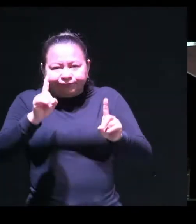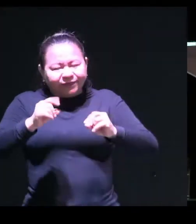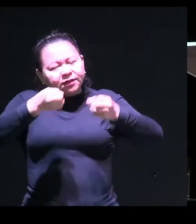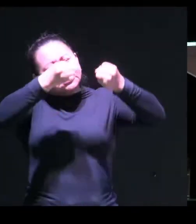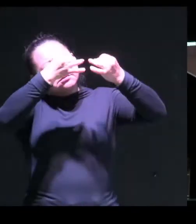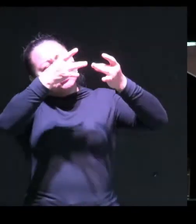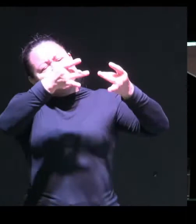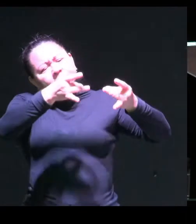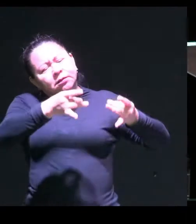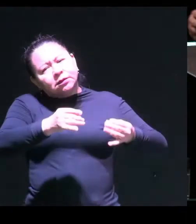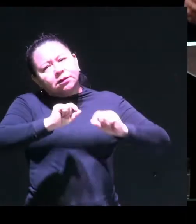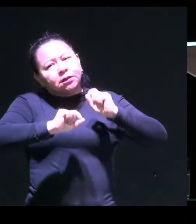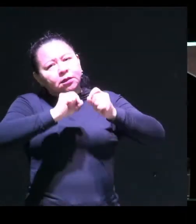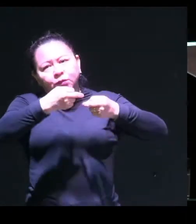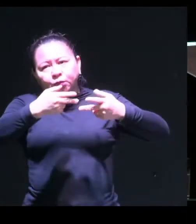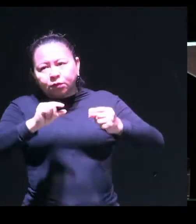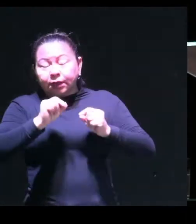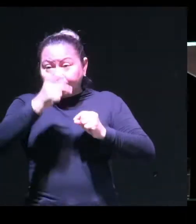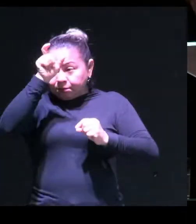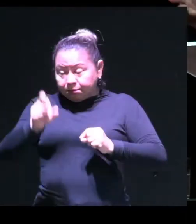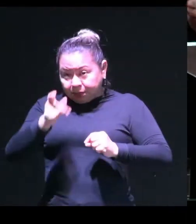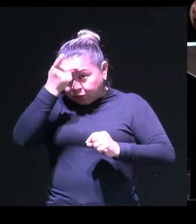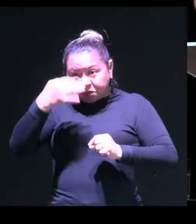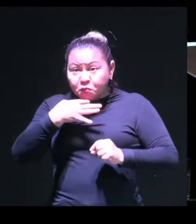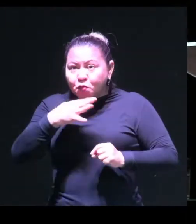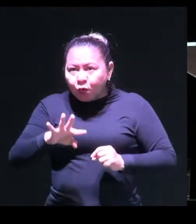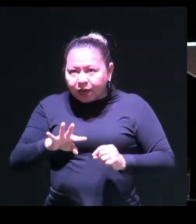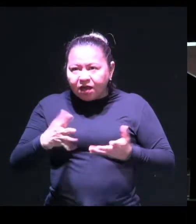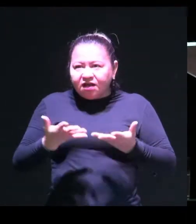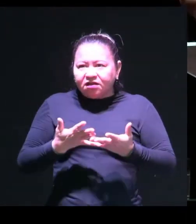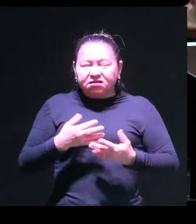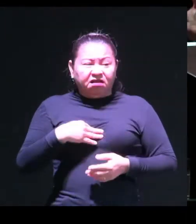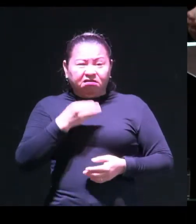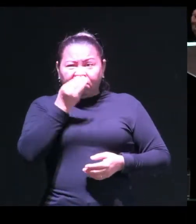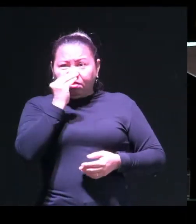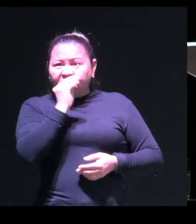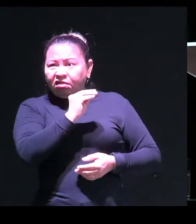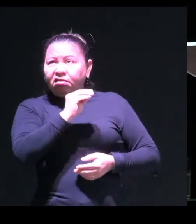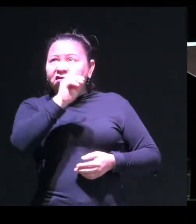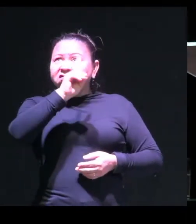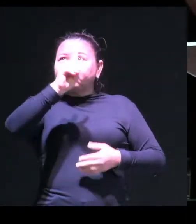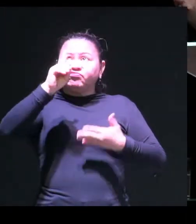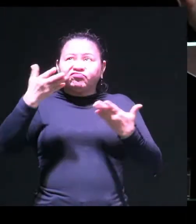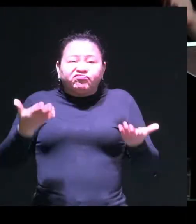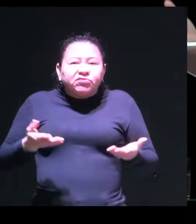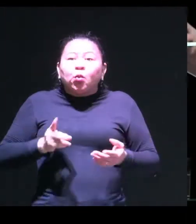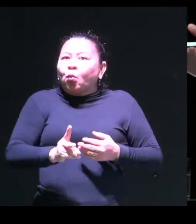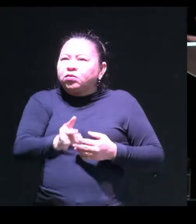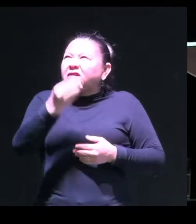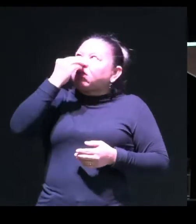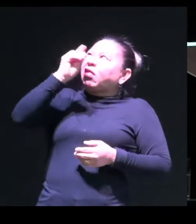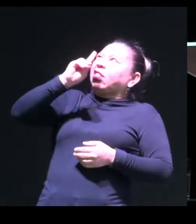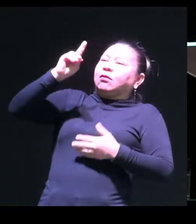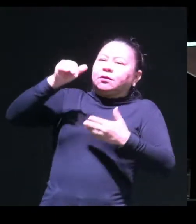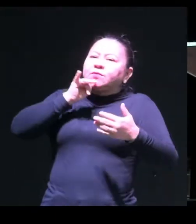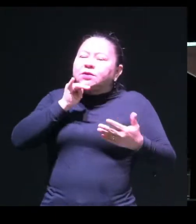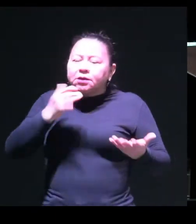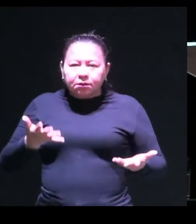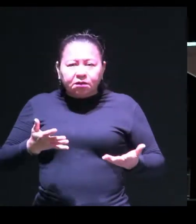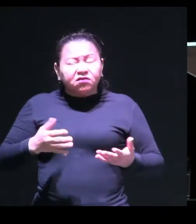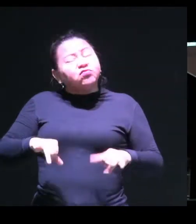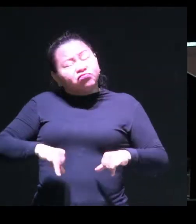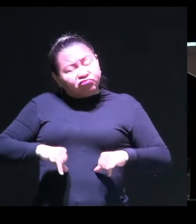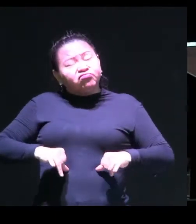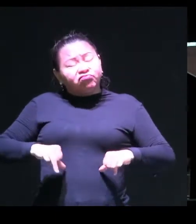das coisas que aqueles que não conhecem a Deus, que rejeitaram a Deus e continuarão rejeitando até o fim, vão